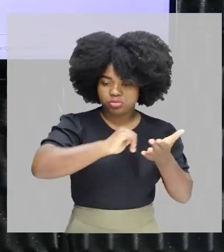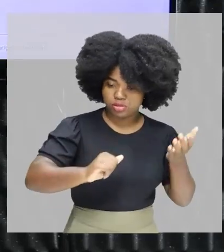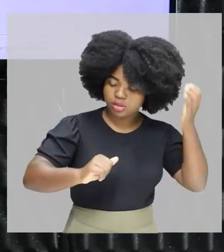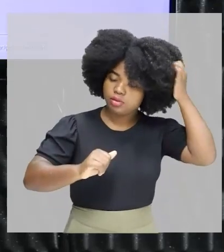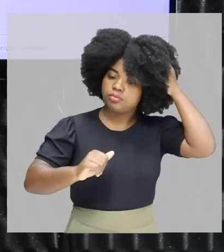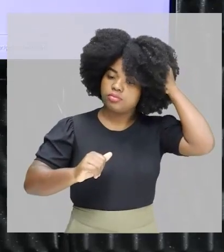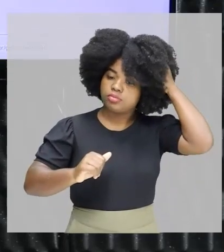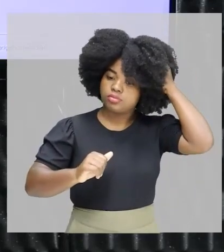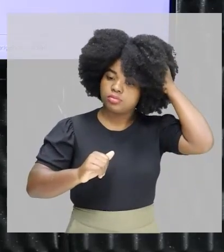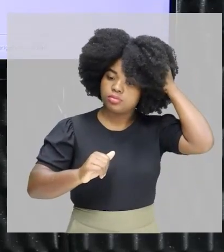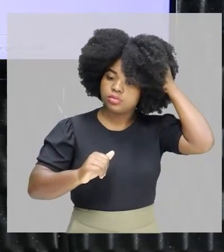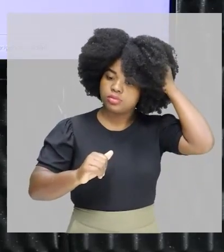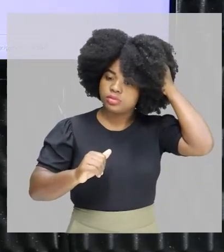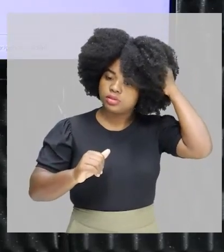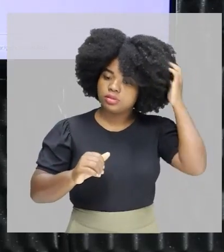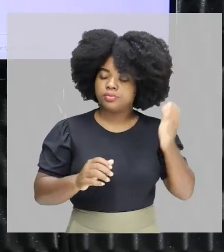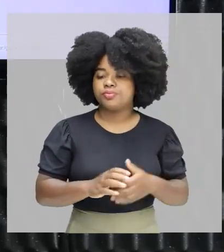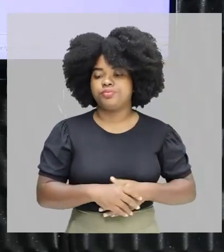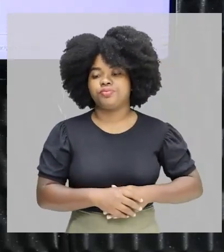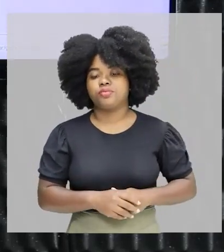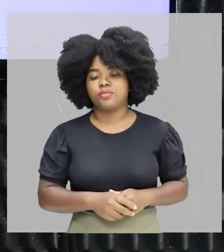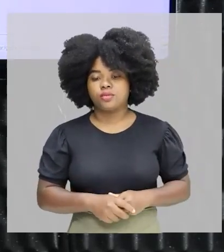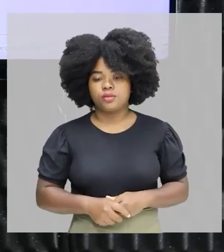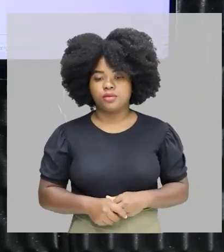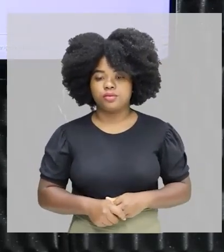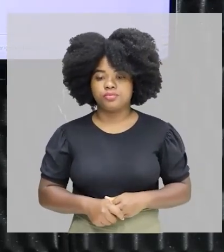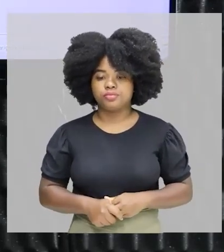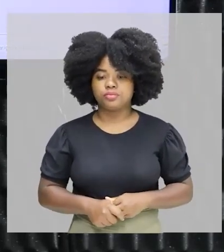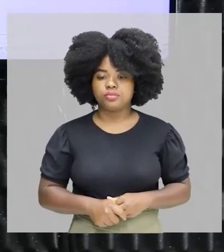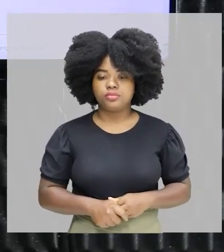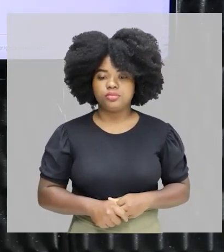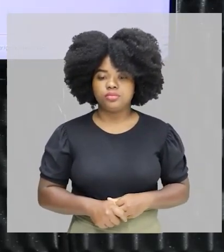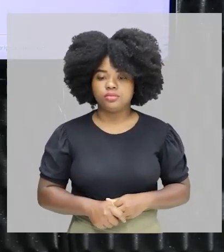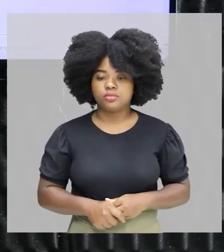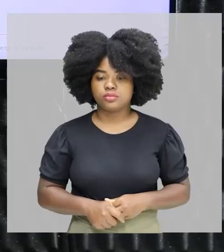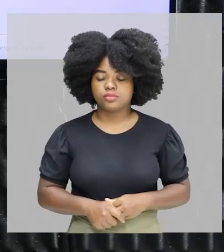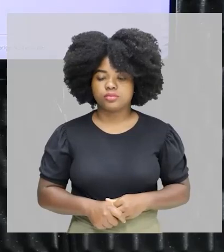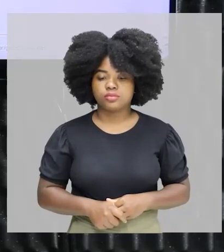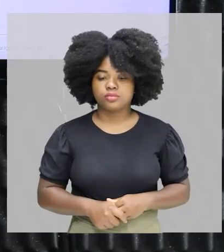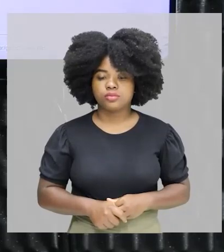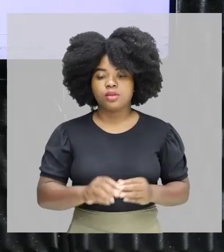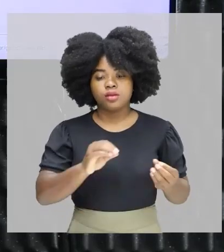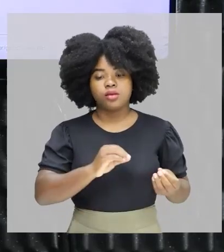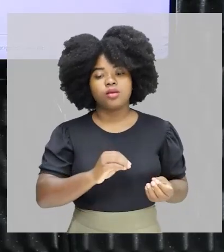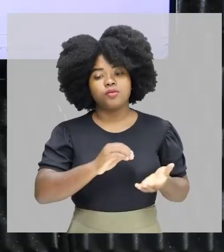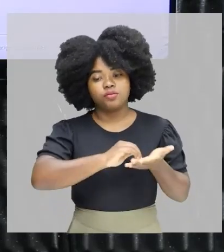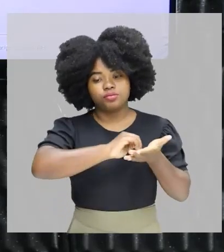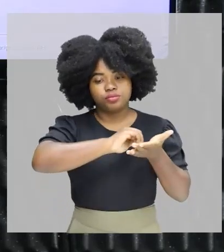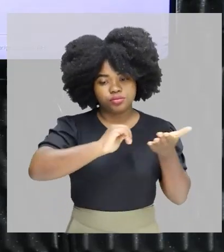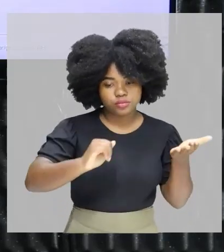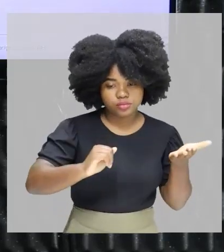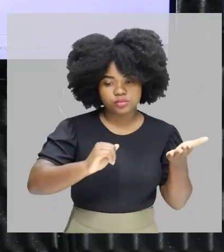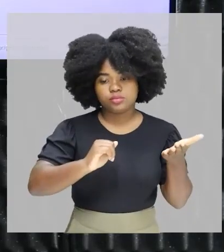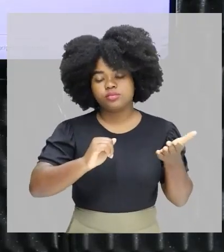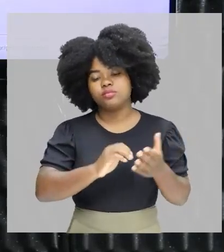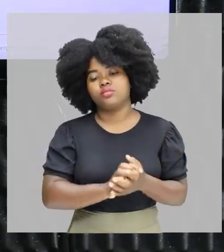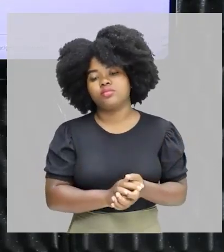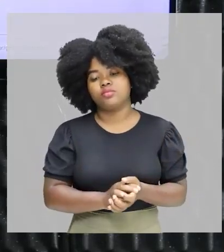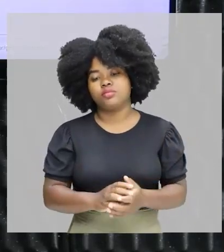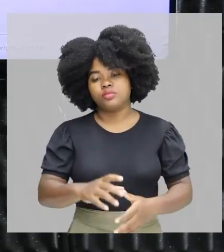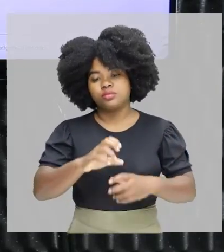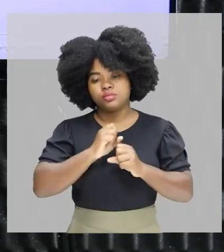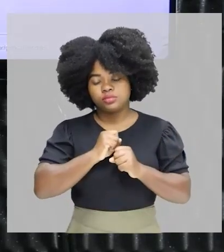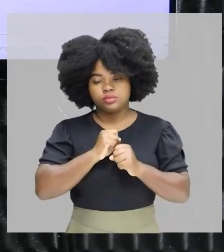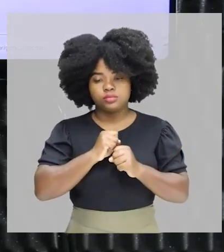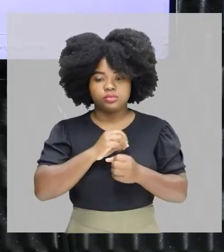Anular esse excesso que foi adicionado, que foi acrescentado. Eu vou anular consumindo